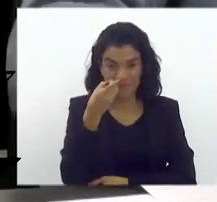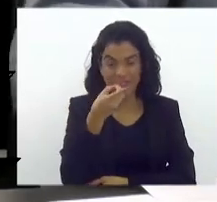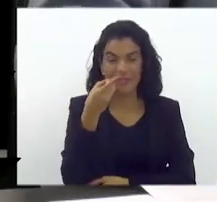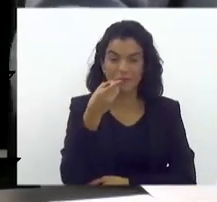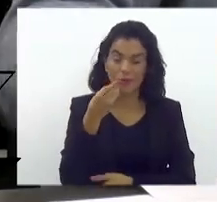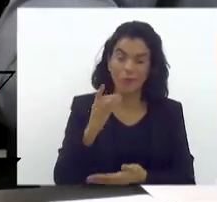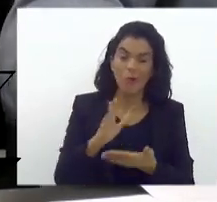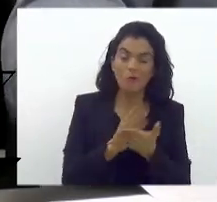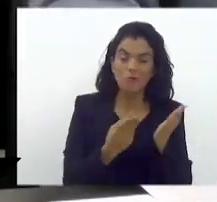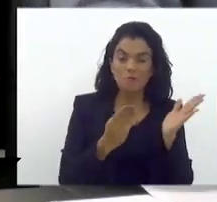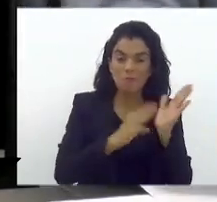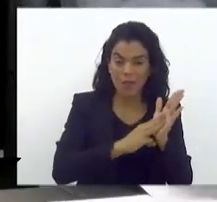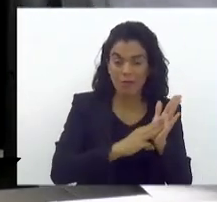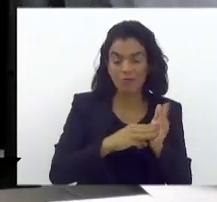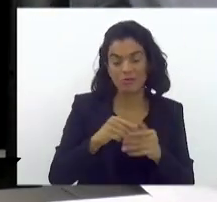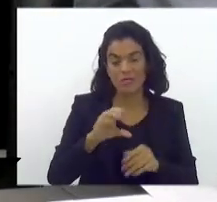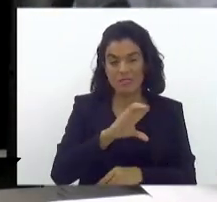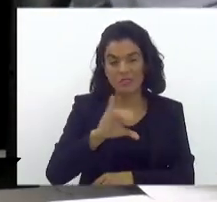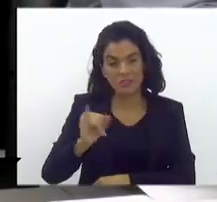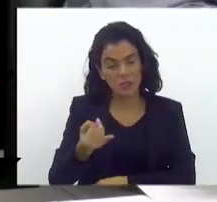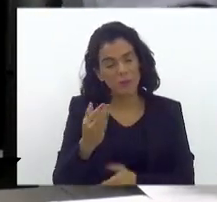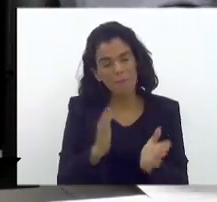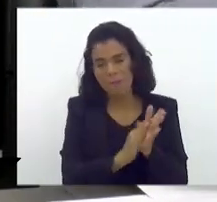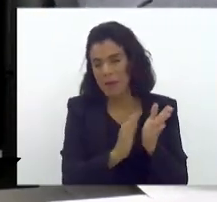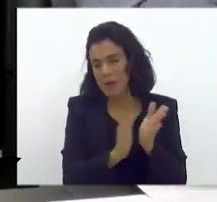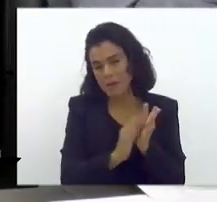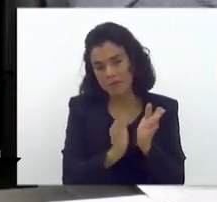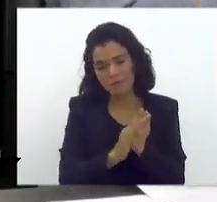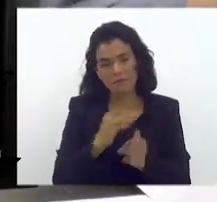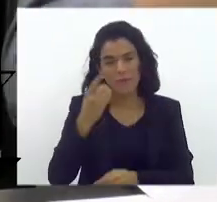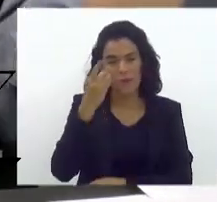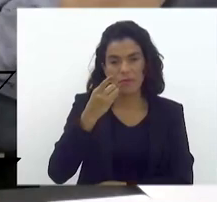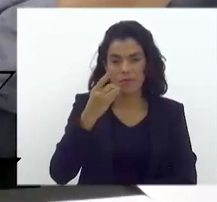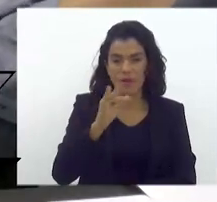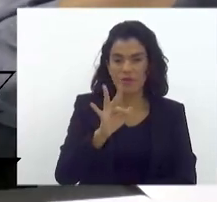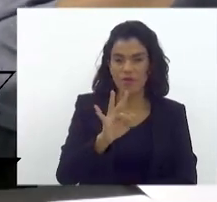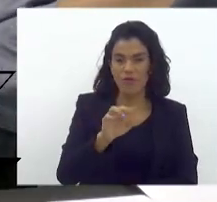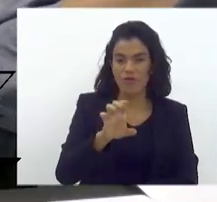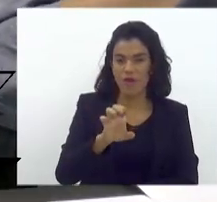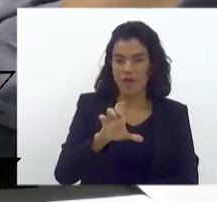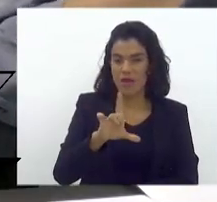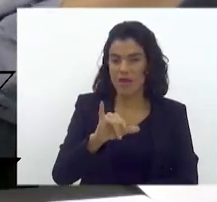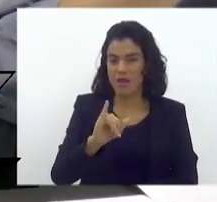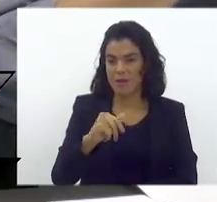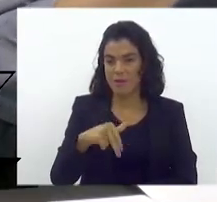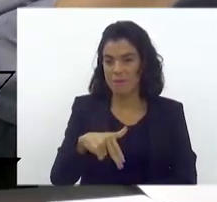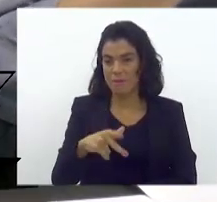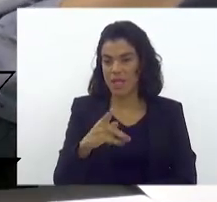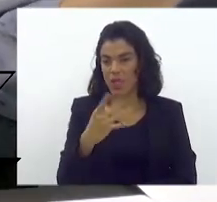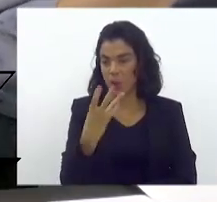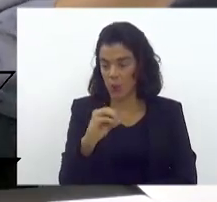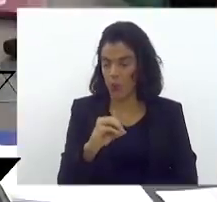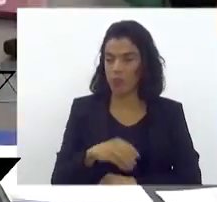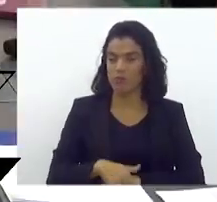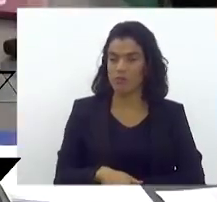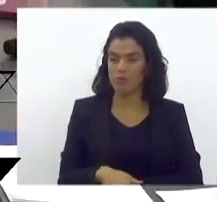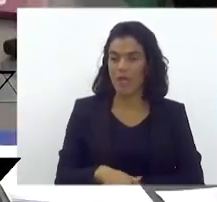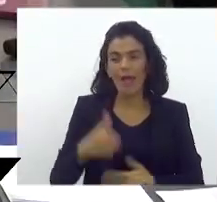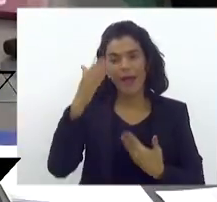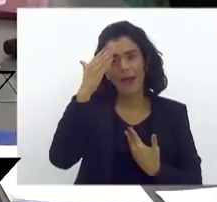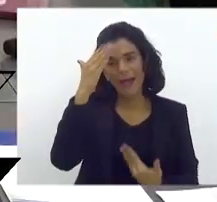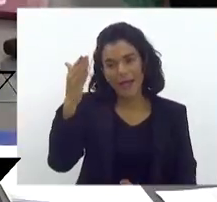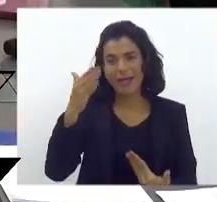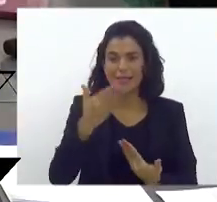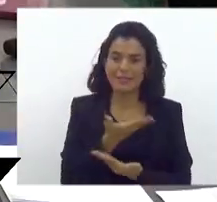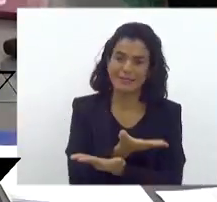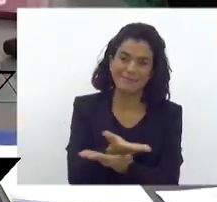os membros da CCJ apresentaram. Parabéns, deputado Filipinho Raves. Deputado Filipinho Raves. Quero agradecer imensamente aqui